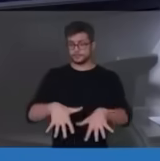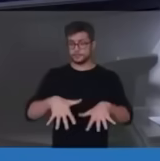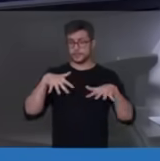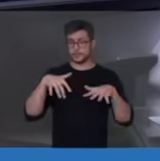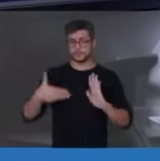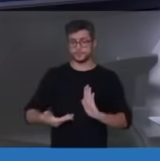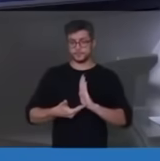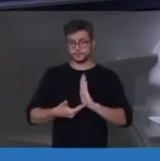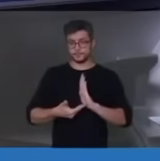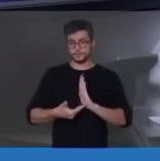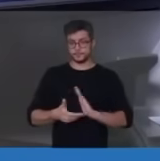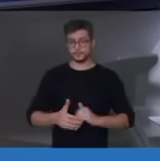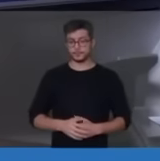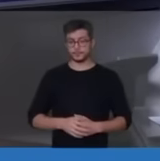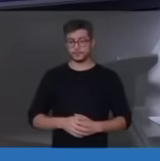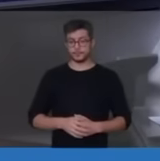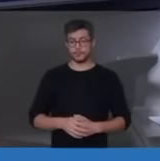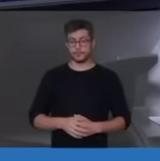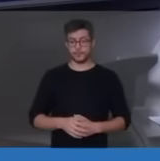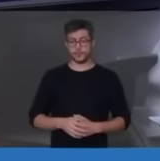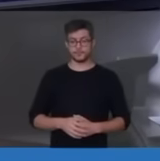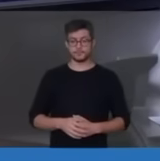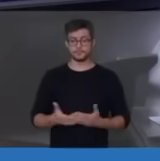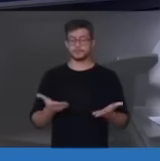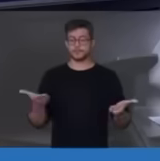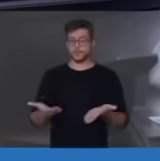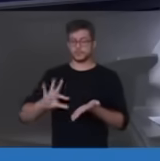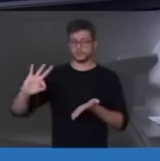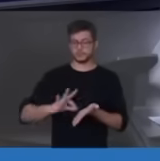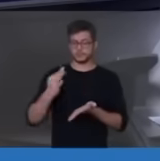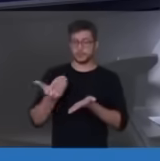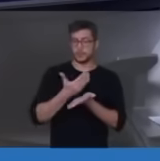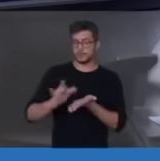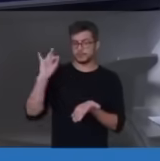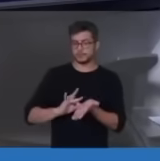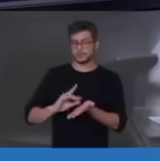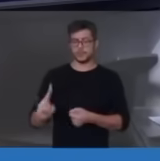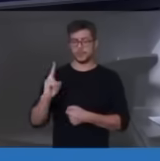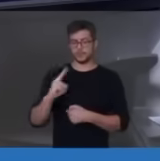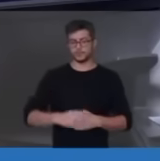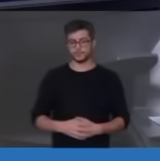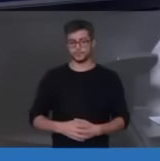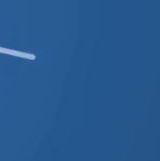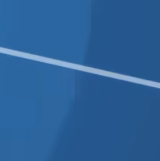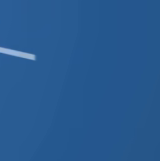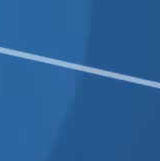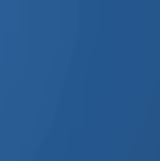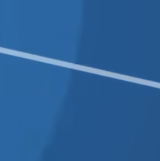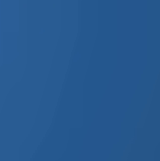Câmara dos Deputados. Esta resolução entra em vigor na data de sua publicação, Câmara dos Deputados, 10 de abril de 2024.